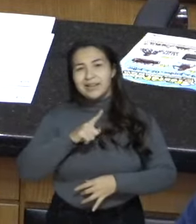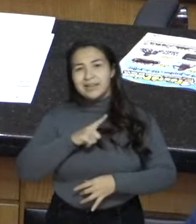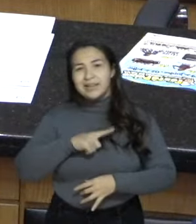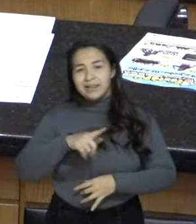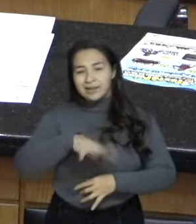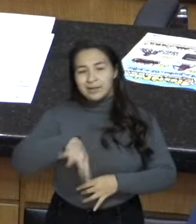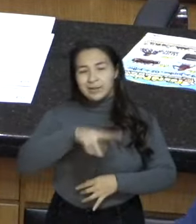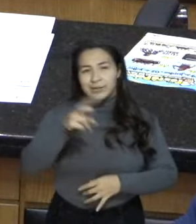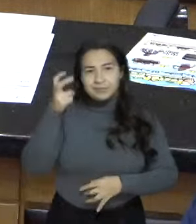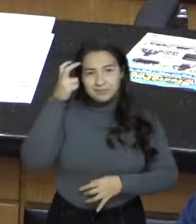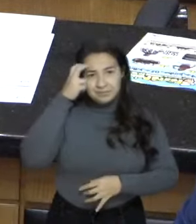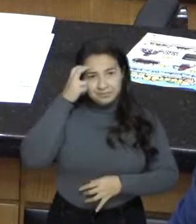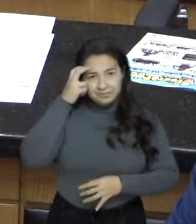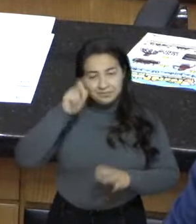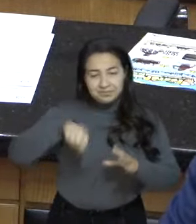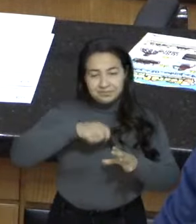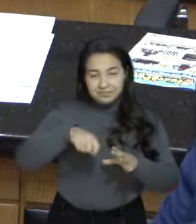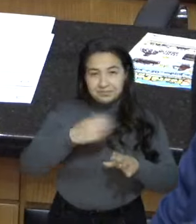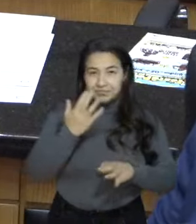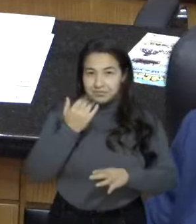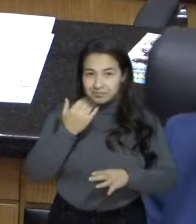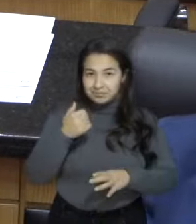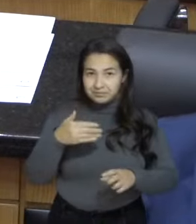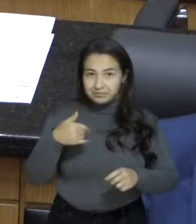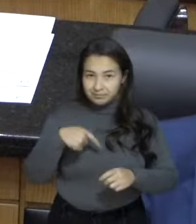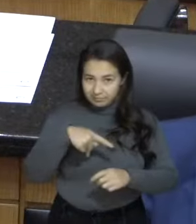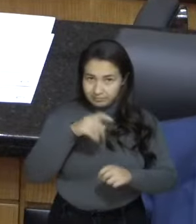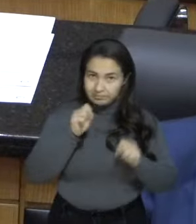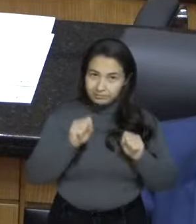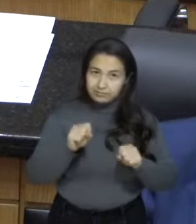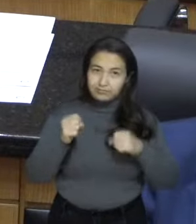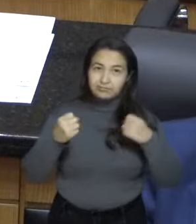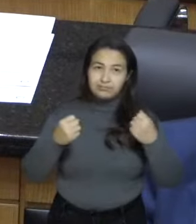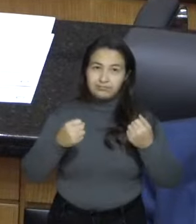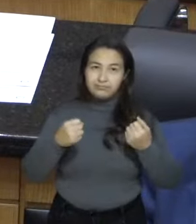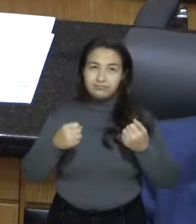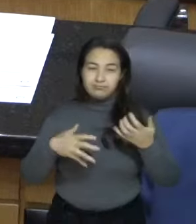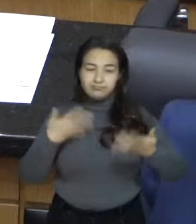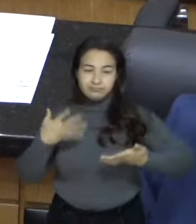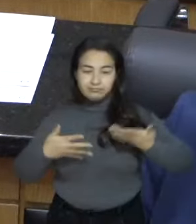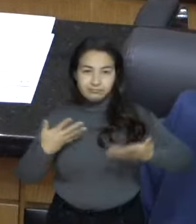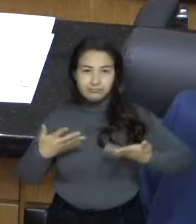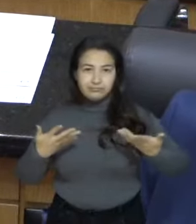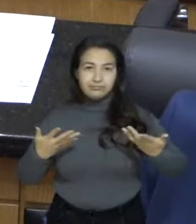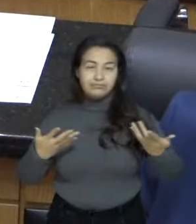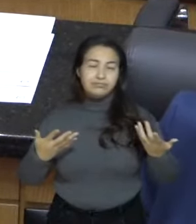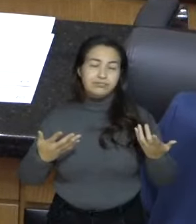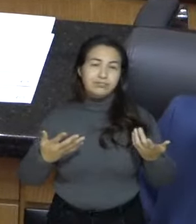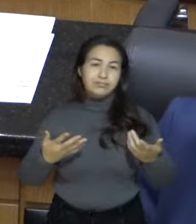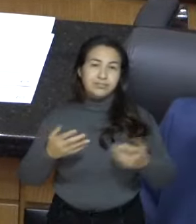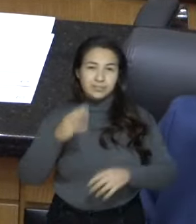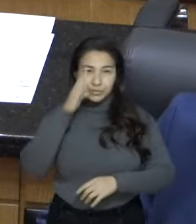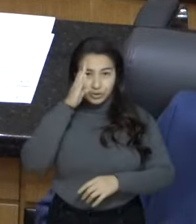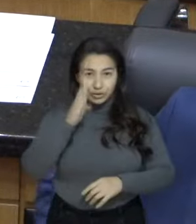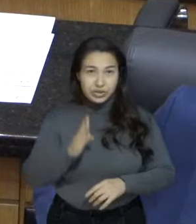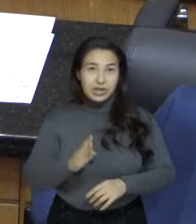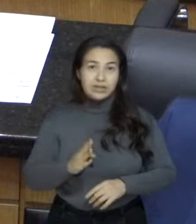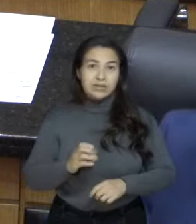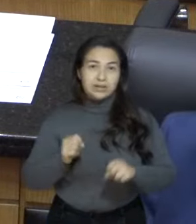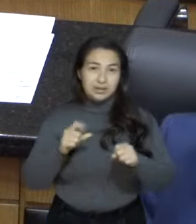da nossa gastronomia e ainda vai se divertir com uma série de shows né é gratuitos à noite para toda a população